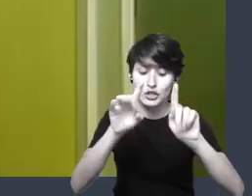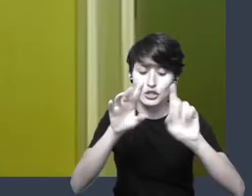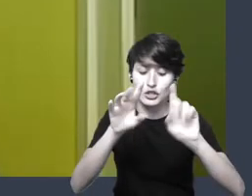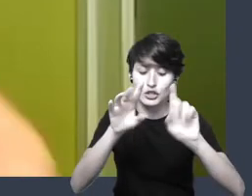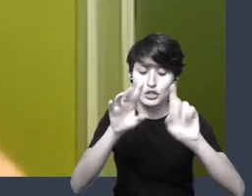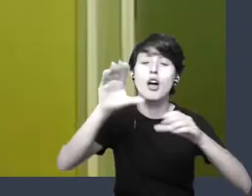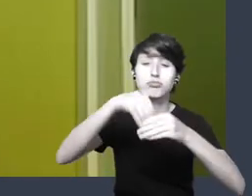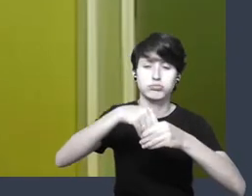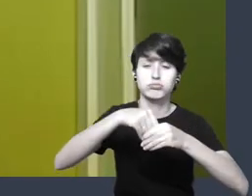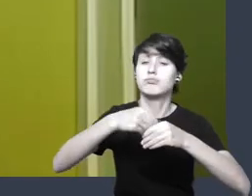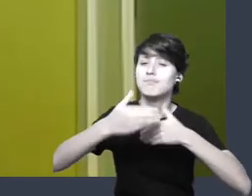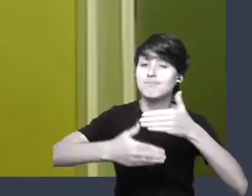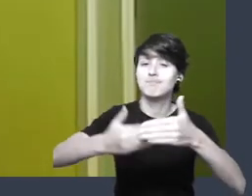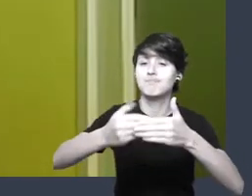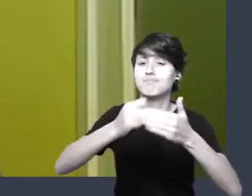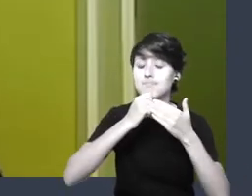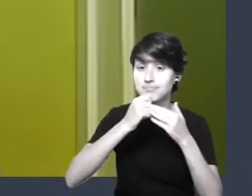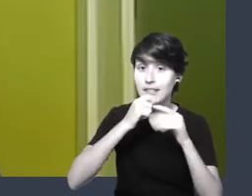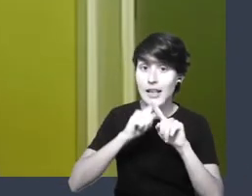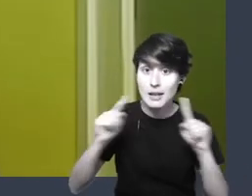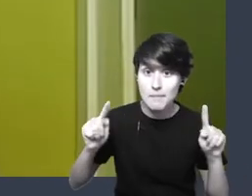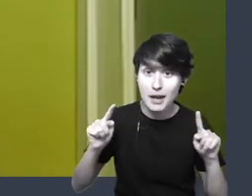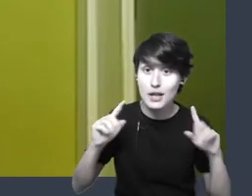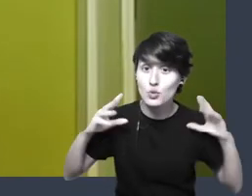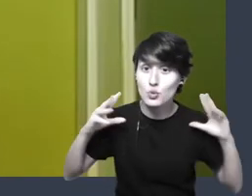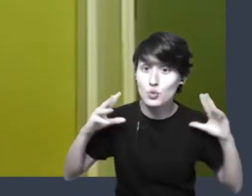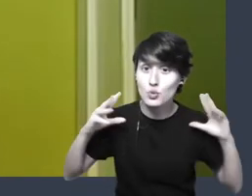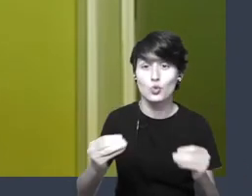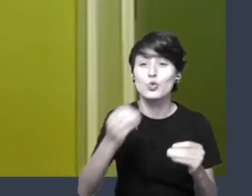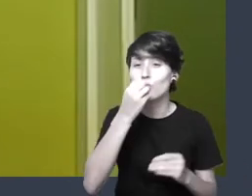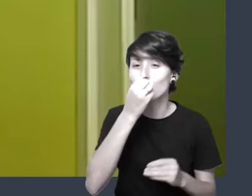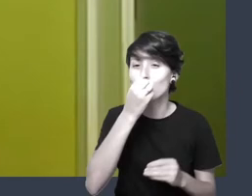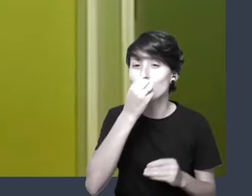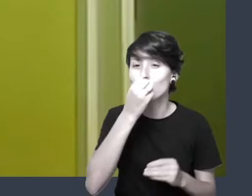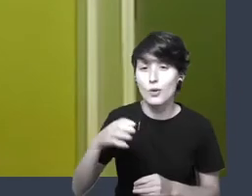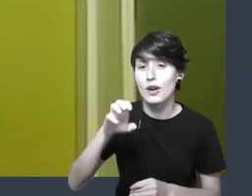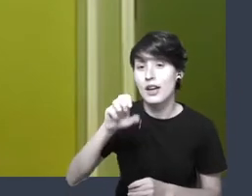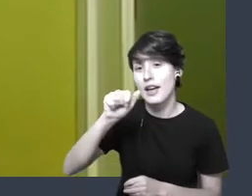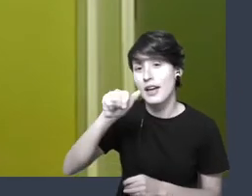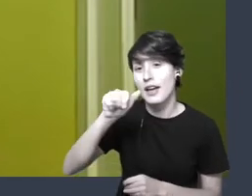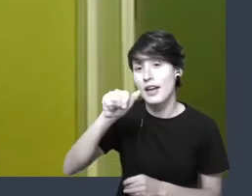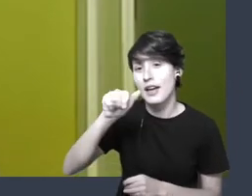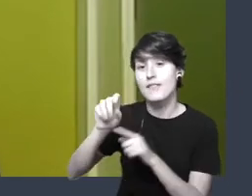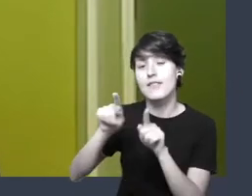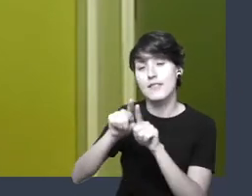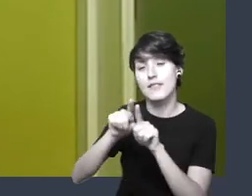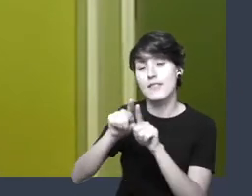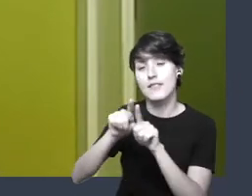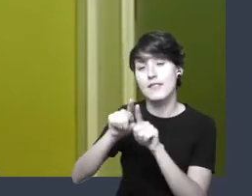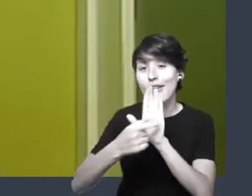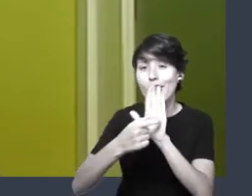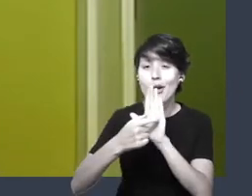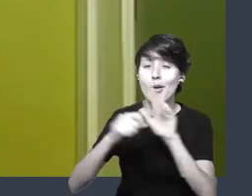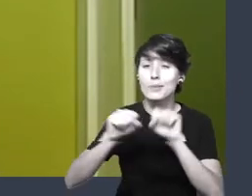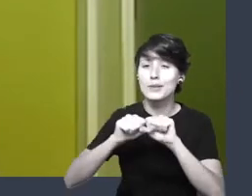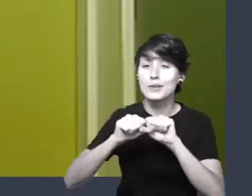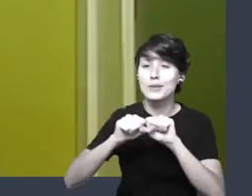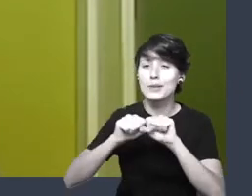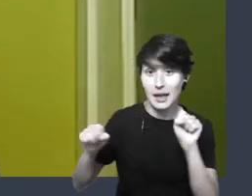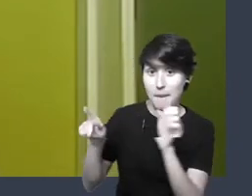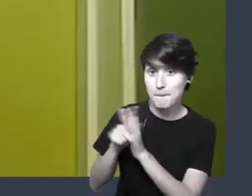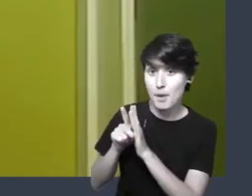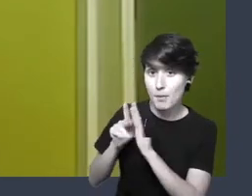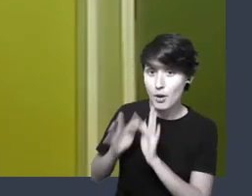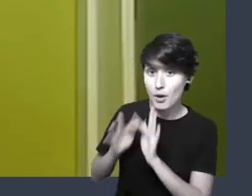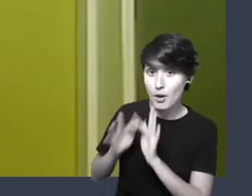enquanto. Mas o bônus disso tudo é que o AIF360, esse pacote, que agora é da Fundação Linux,